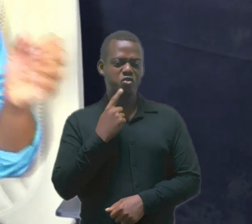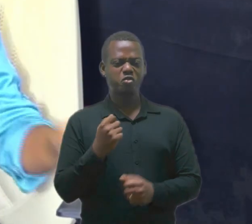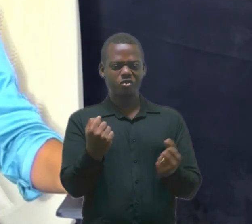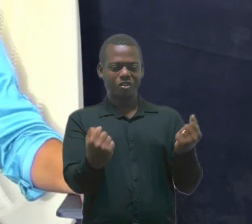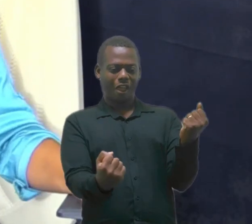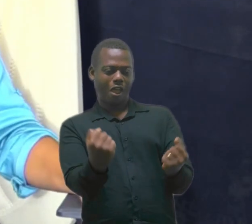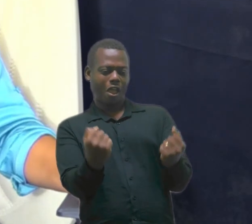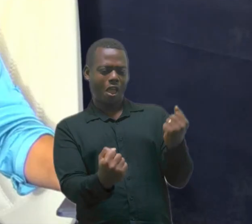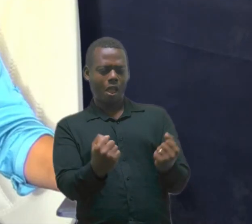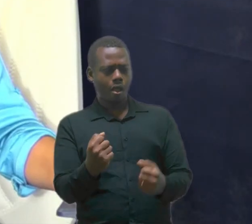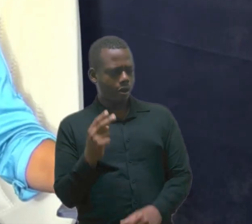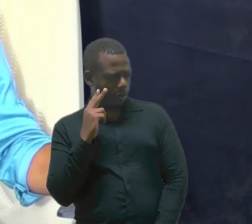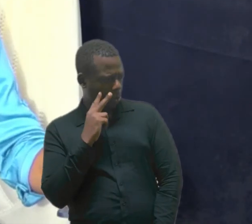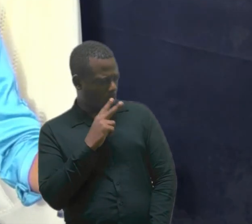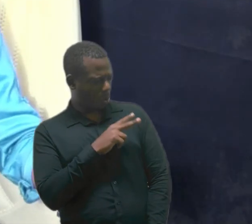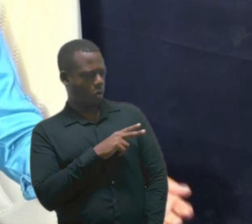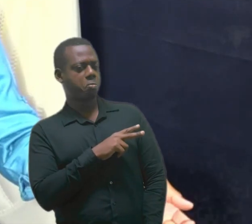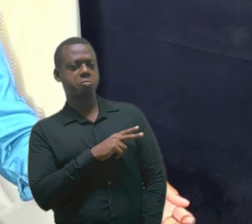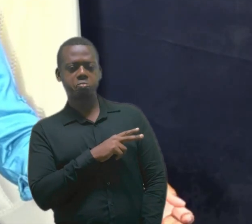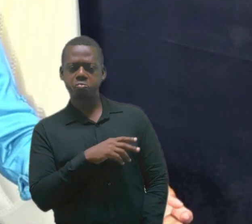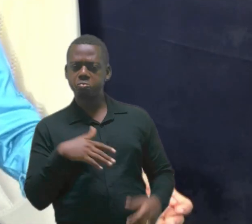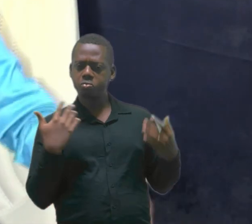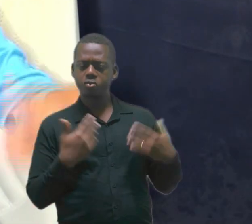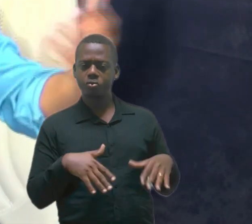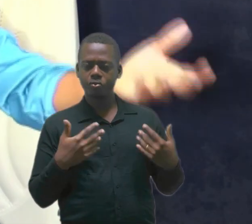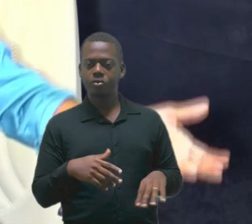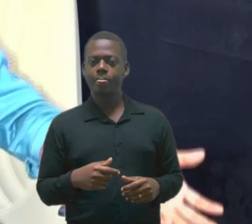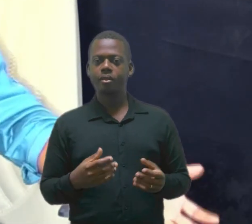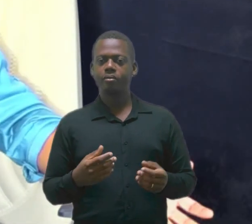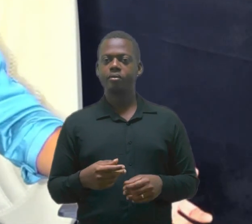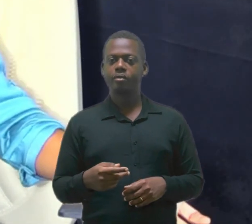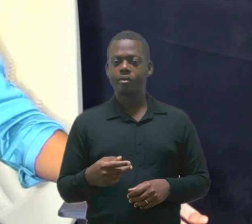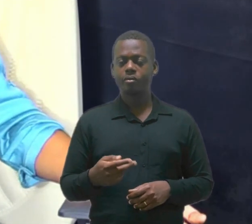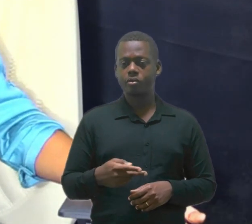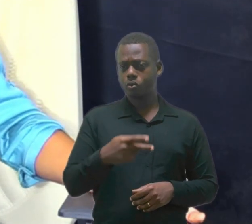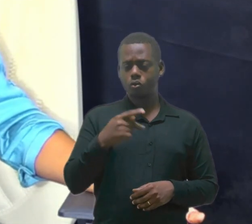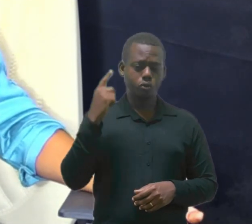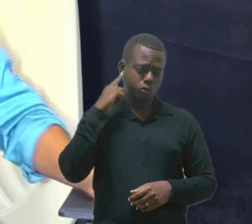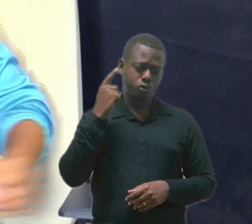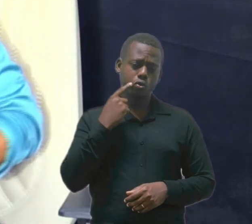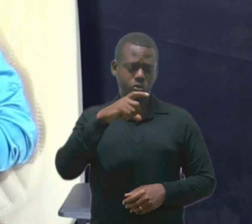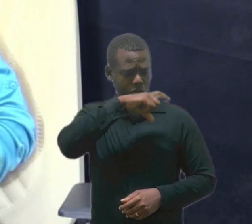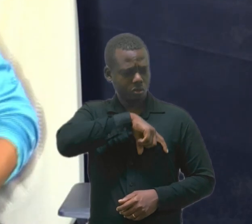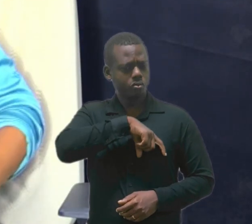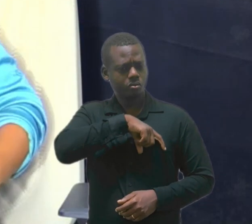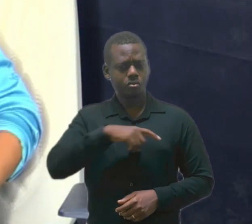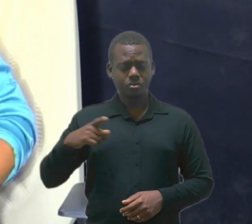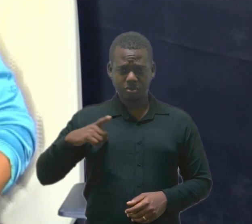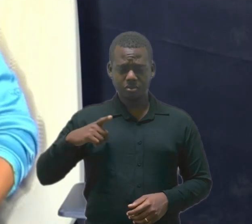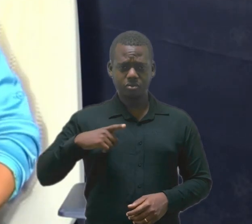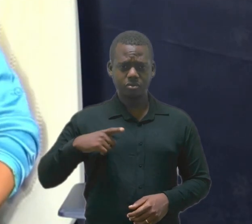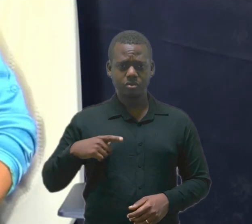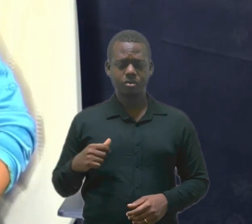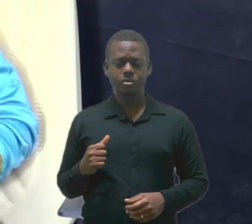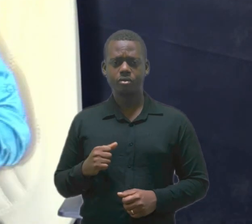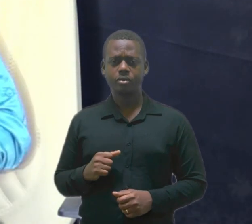ali, e eu assim, olha. Pois é, nós temos surdos, muitos surdos com carteira de motorista. Interessante. A Rebeca está falando a